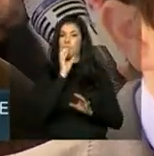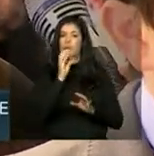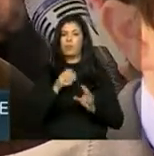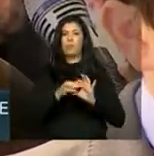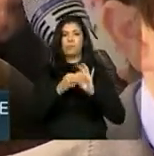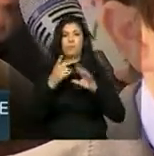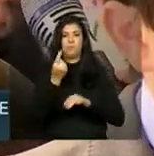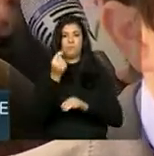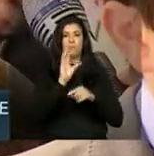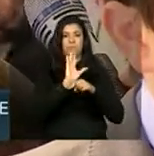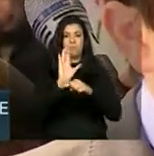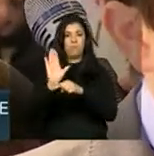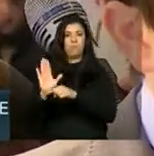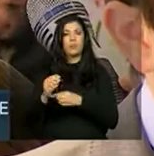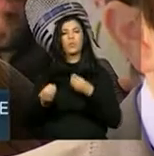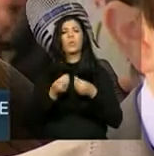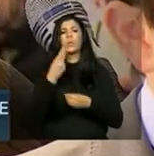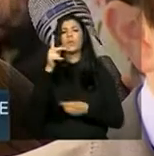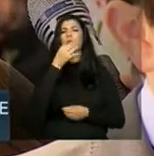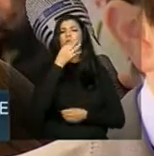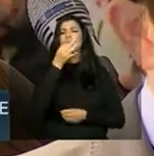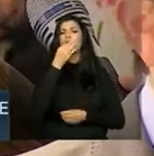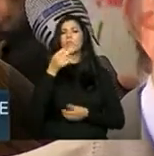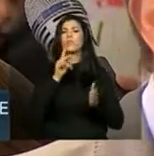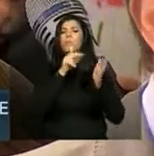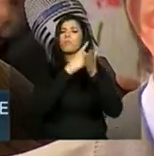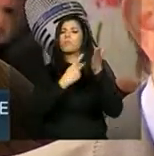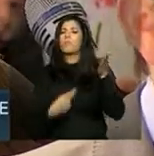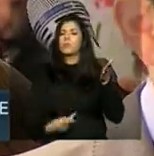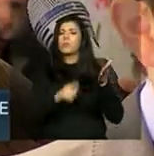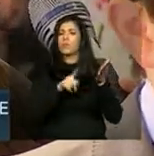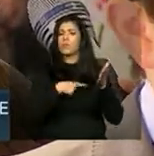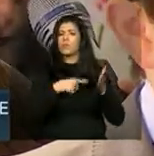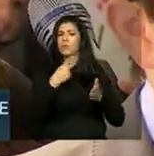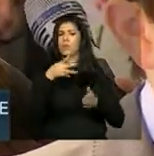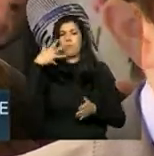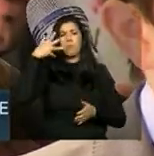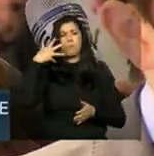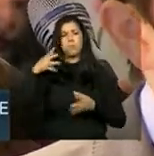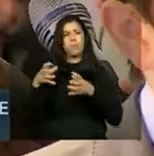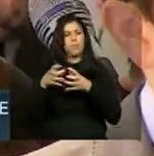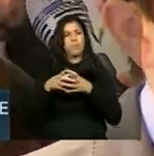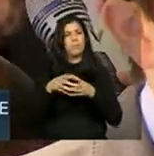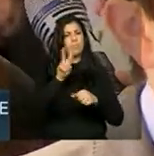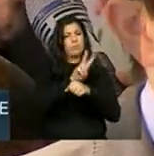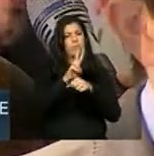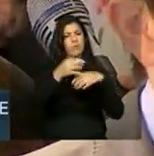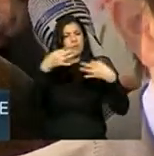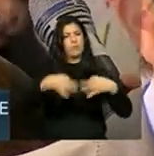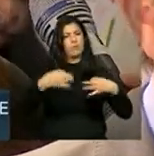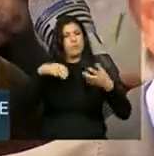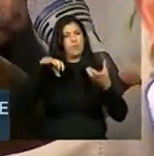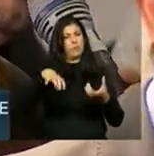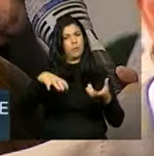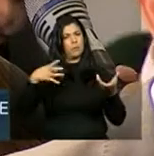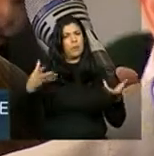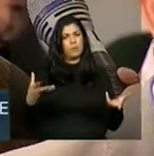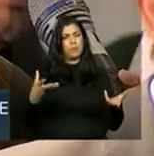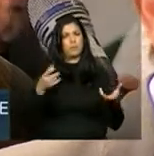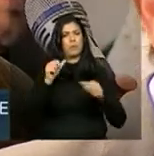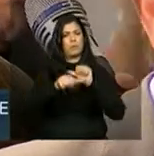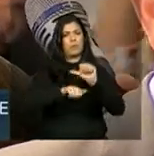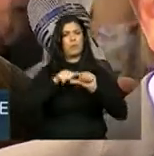é qual é a sua posição sobre esse projeto Será que o seu batismo tá defendendo de forma correta no Congresso